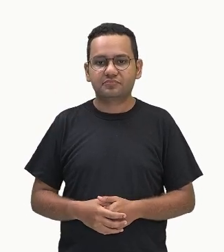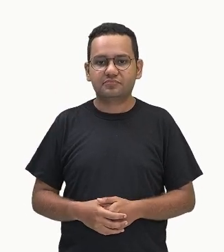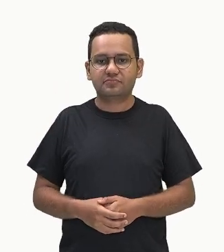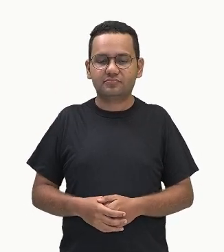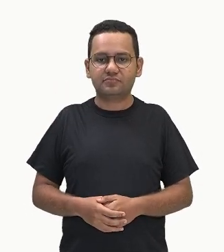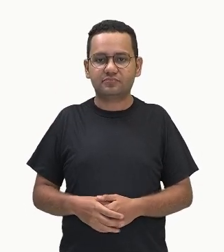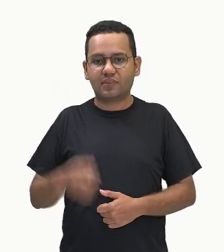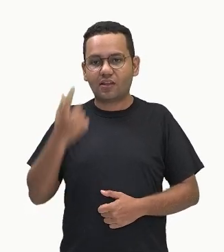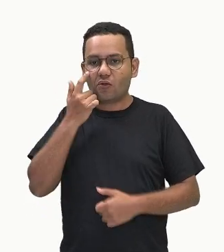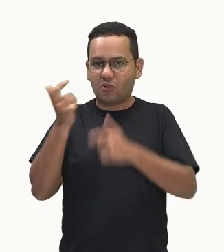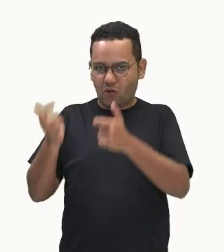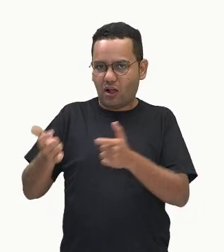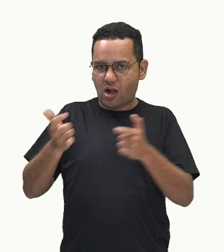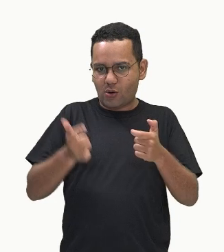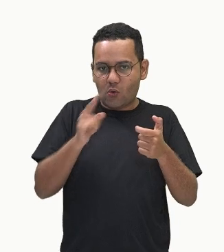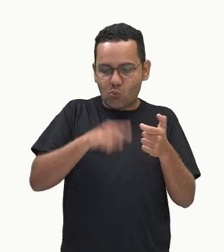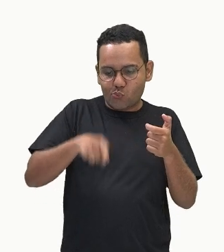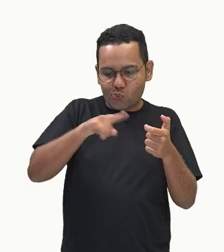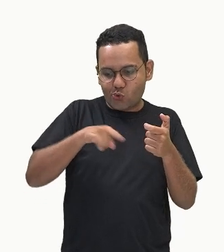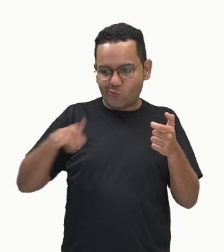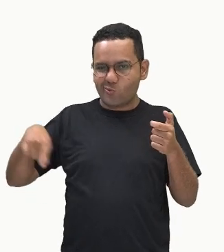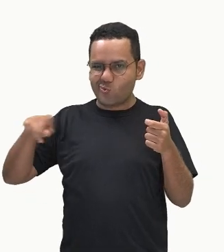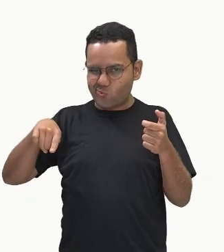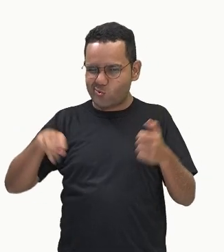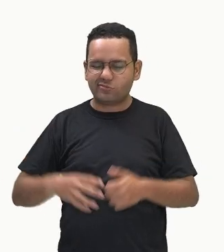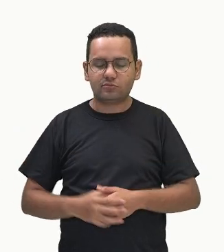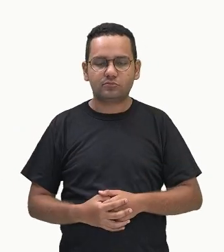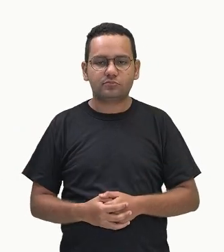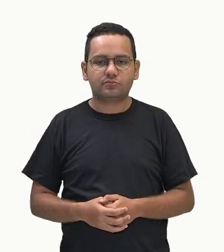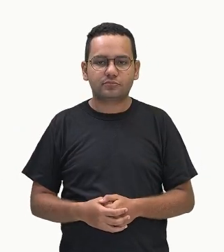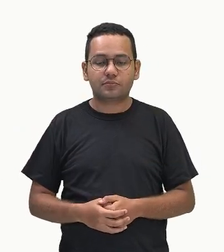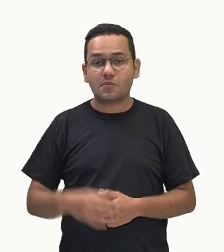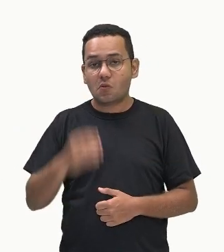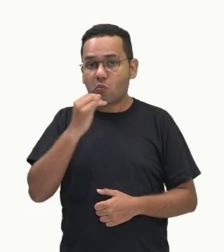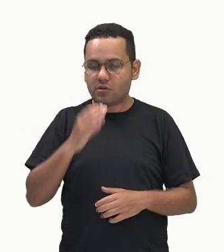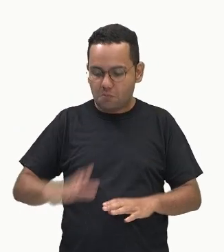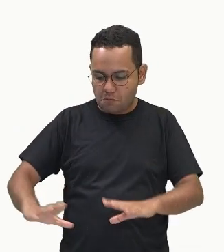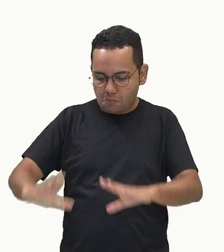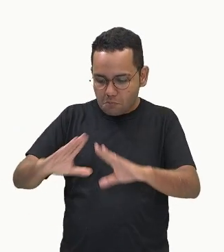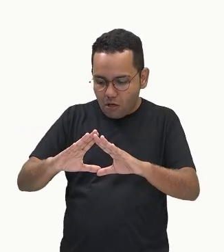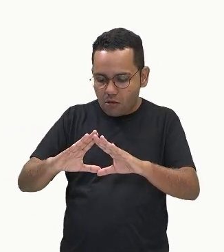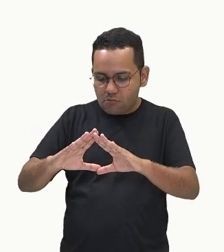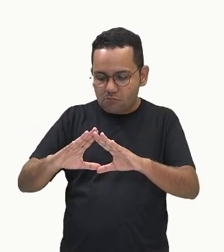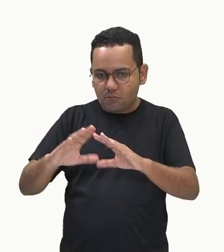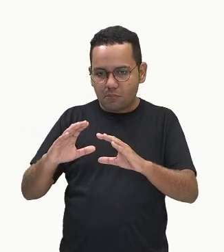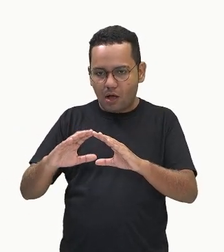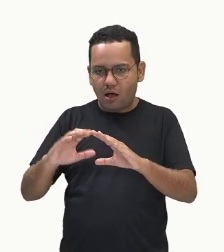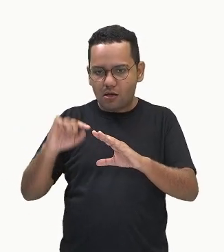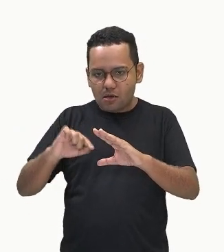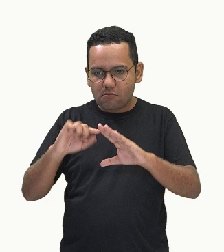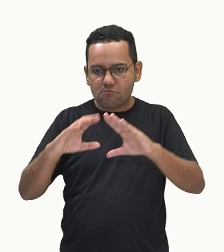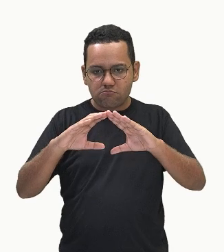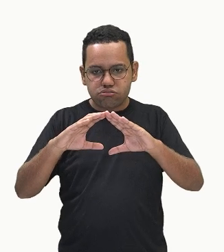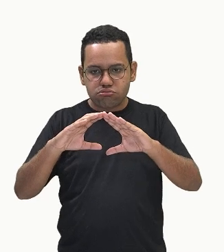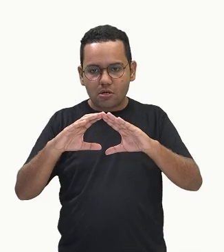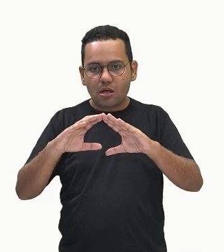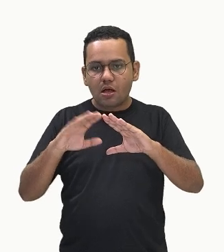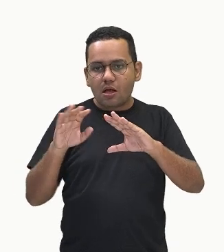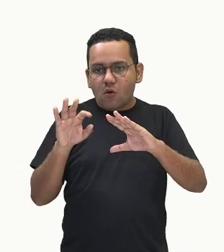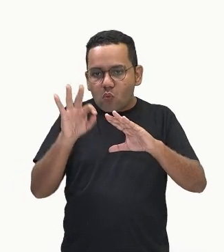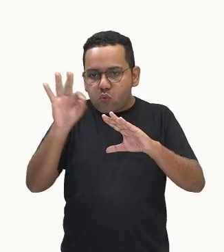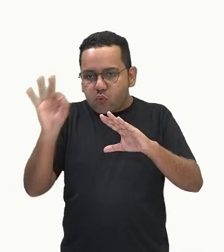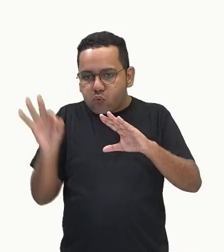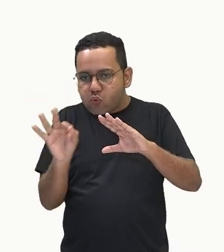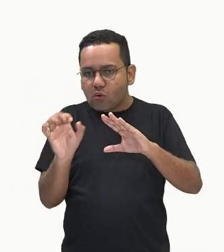isso é realizado. Nós temos aqui a região, né, a seção em que houve o corte, está em